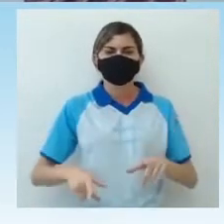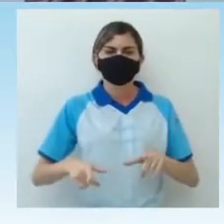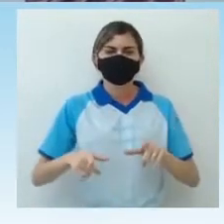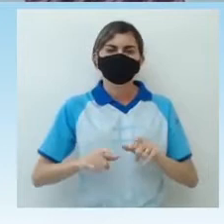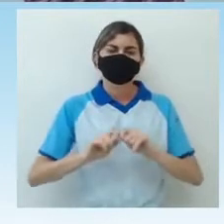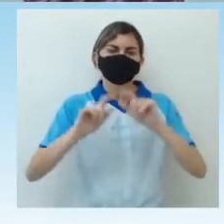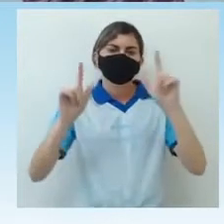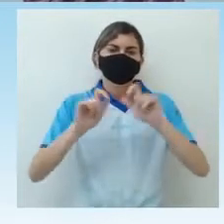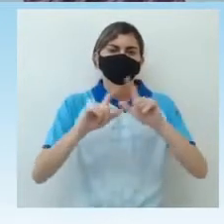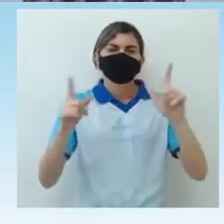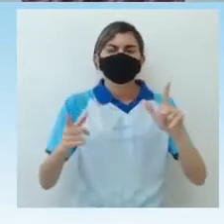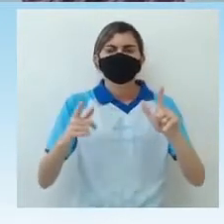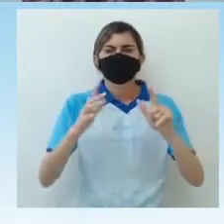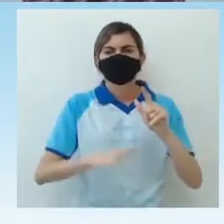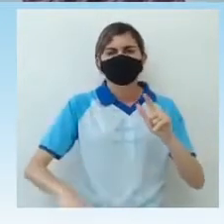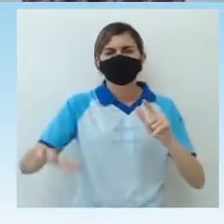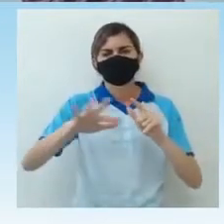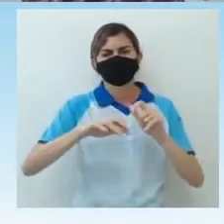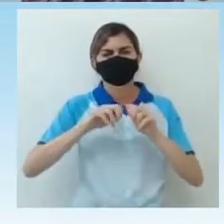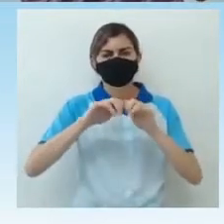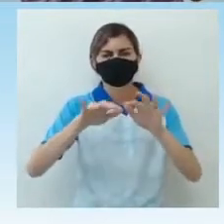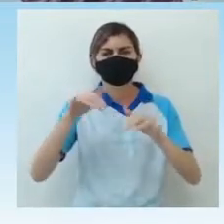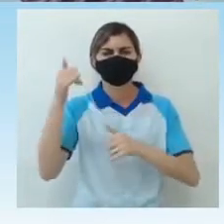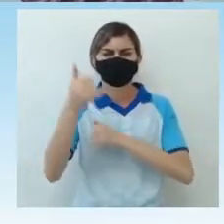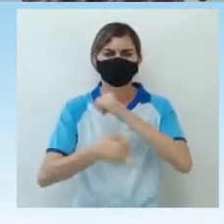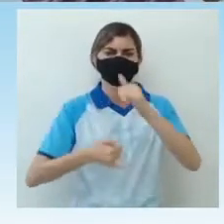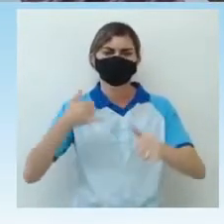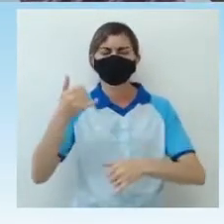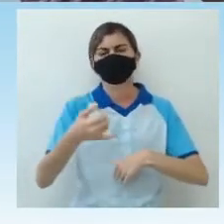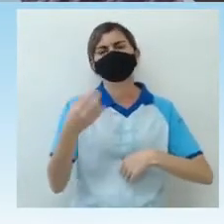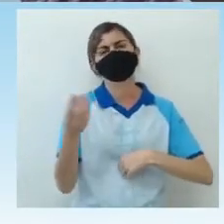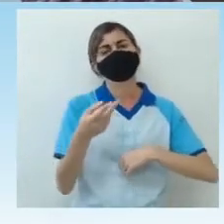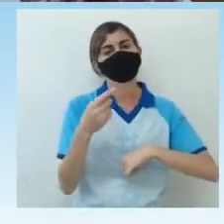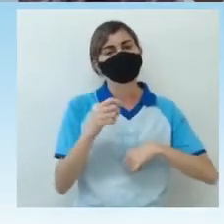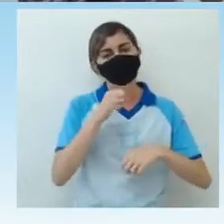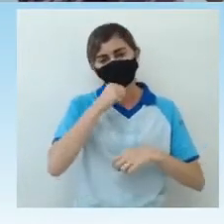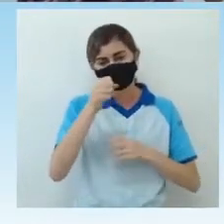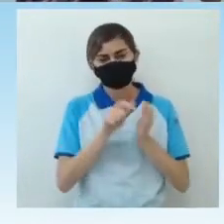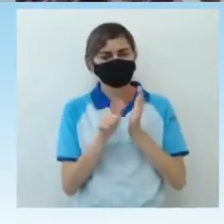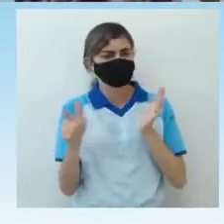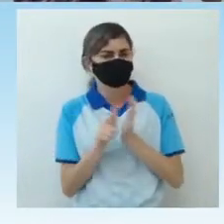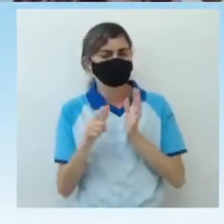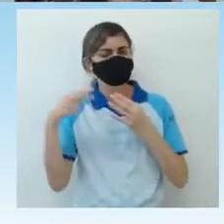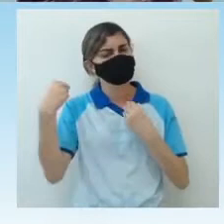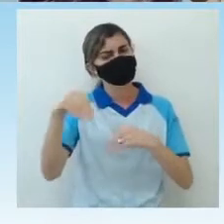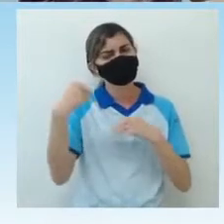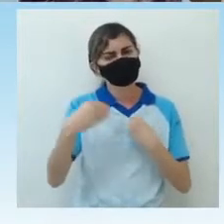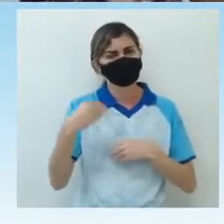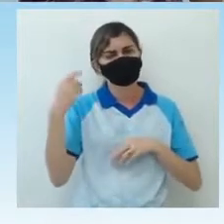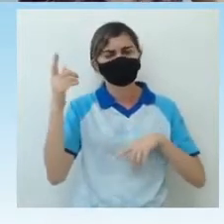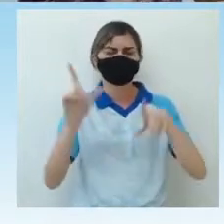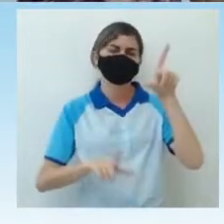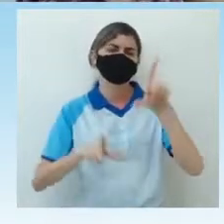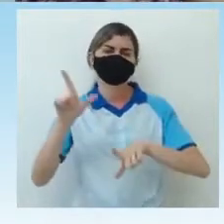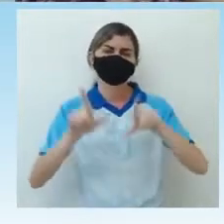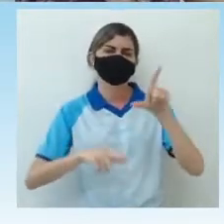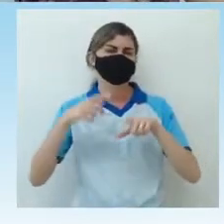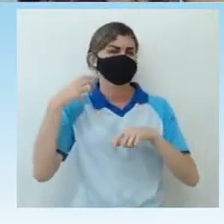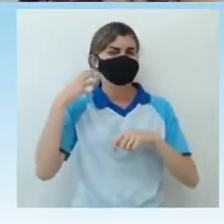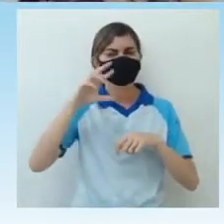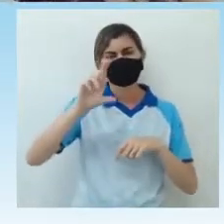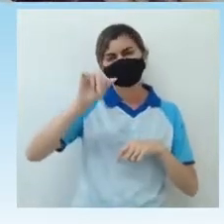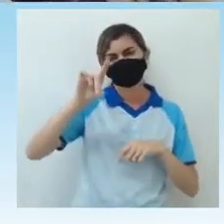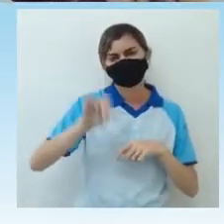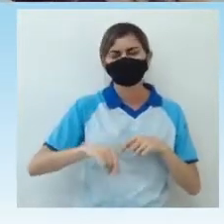plataformas que agem como meio para disseminar as informações, como jornais, revistas, a televisão, o rádio e